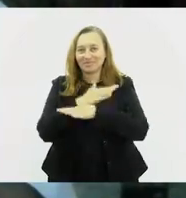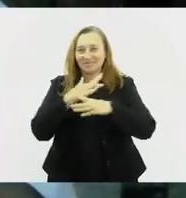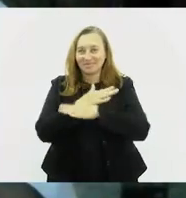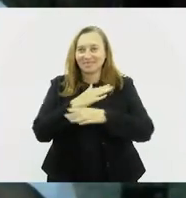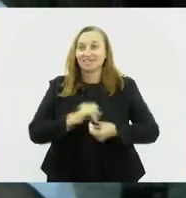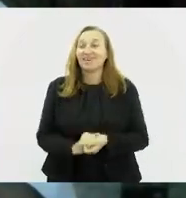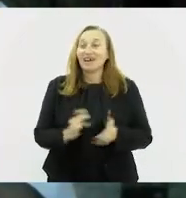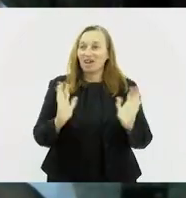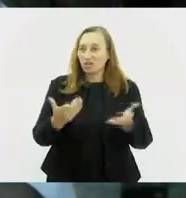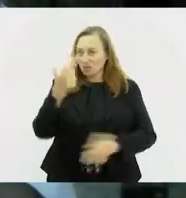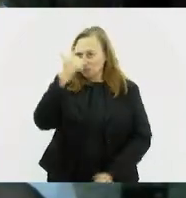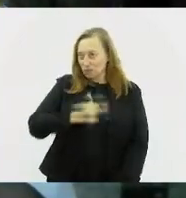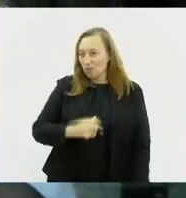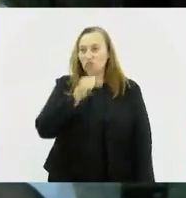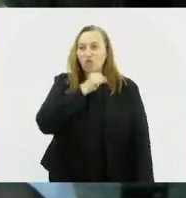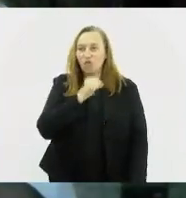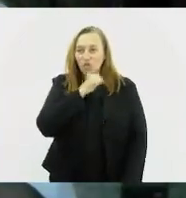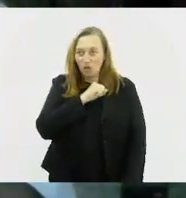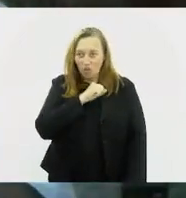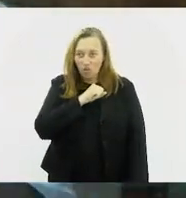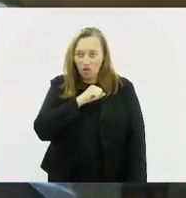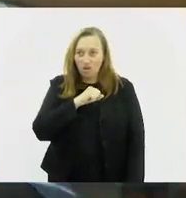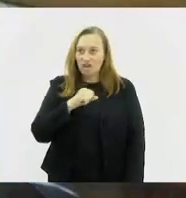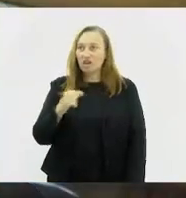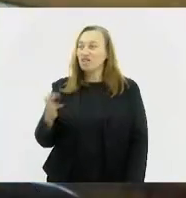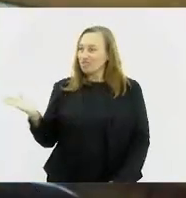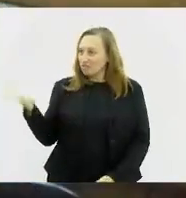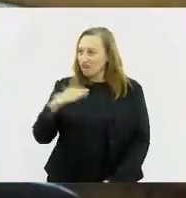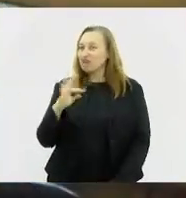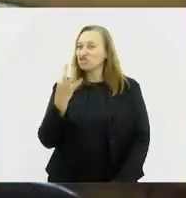Agora que eu sou avó e da terceira idade, eu falo, vem, Tiago.